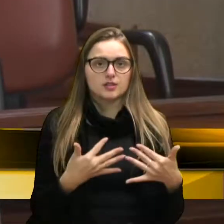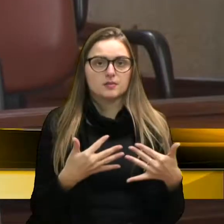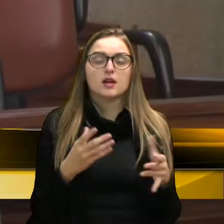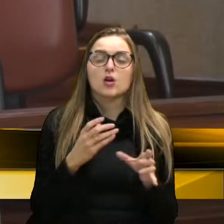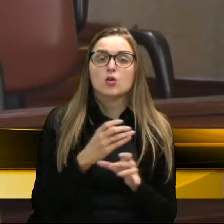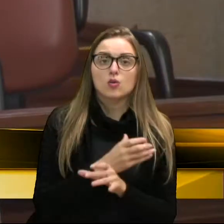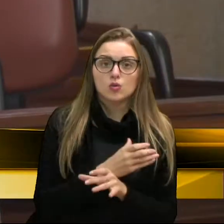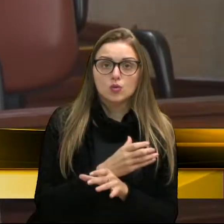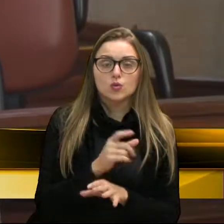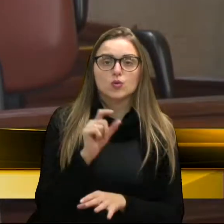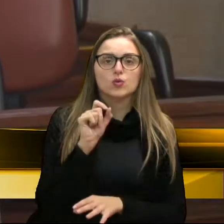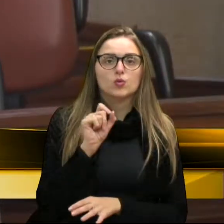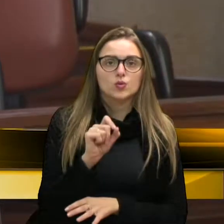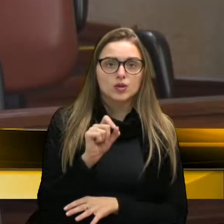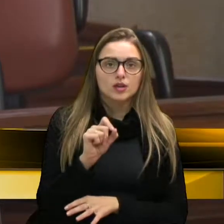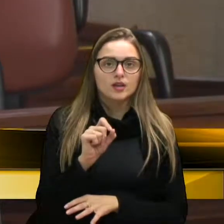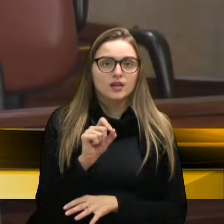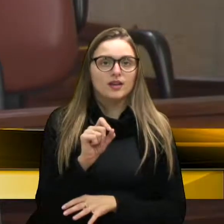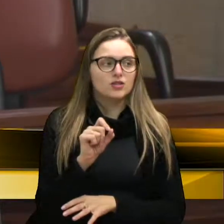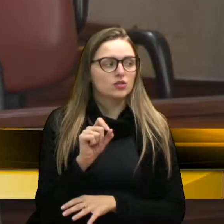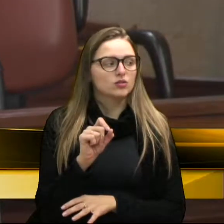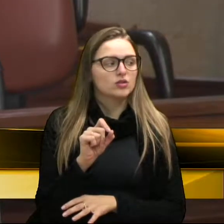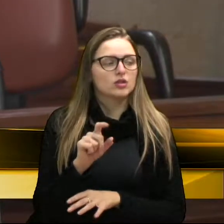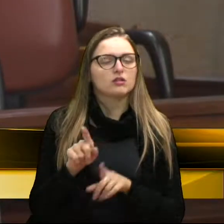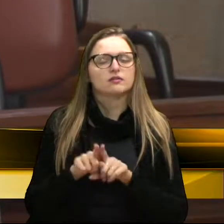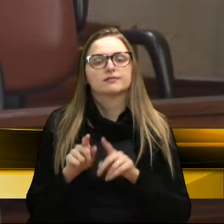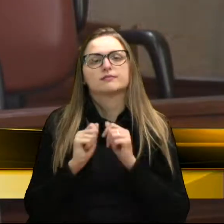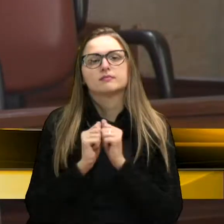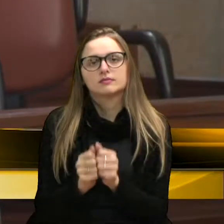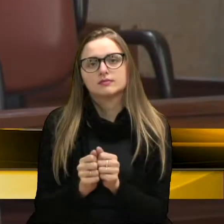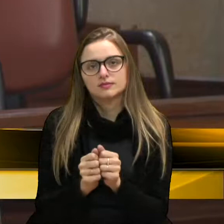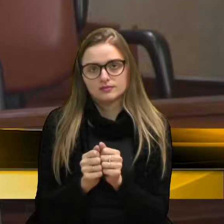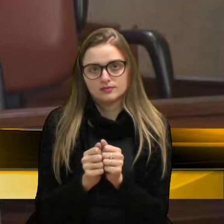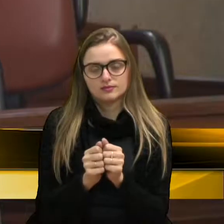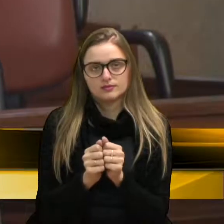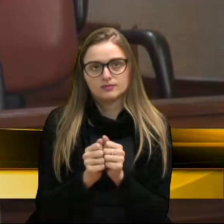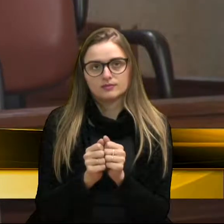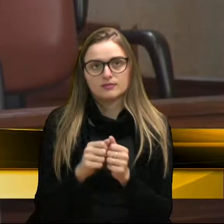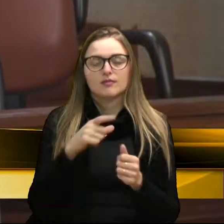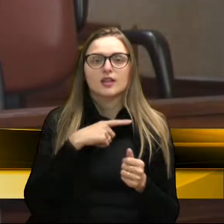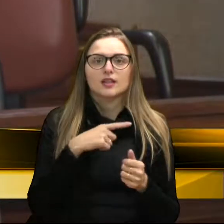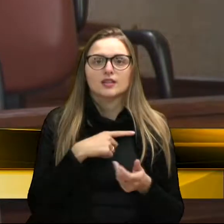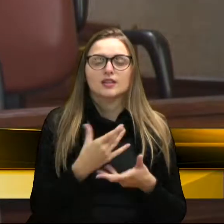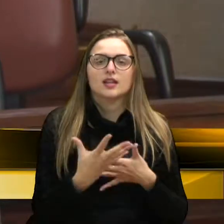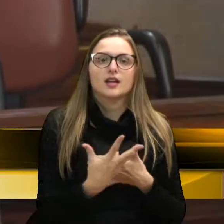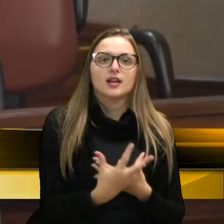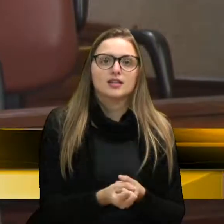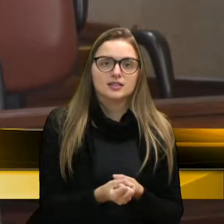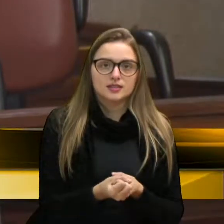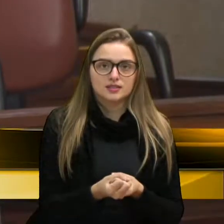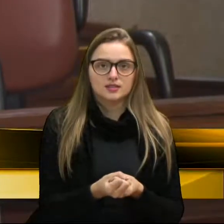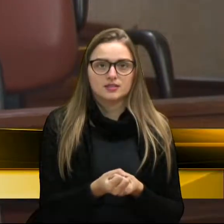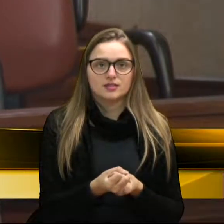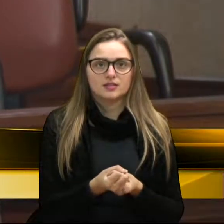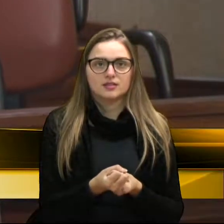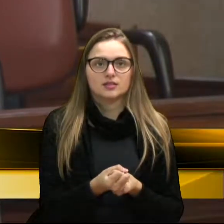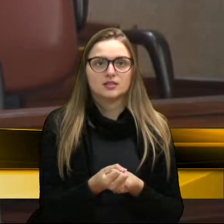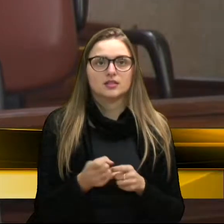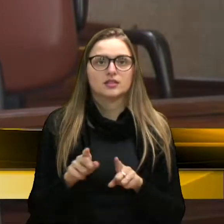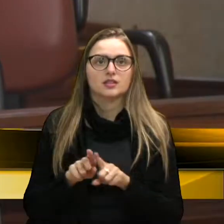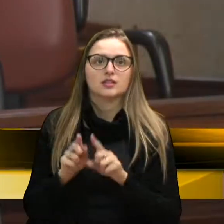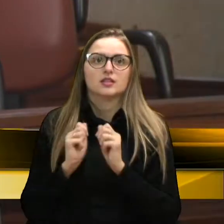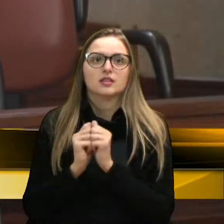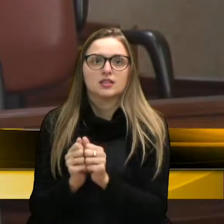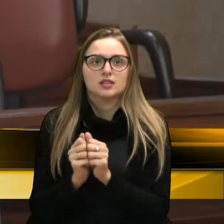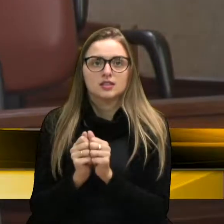que, abre aspas, aspecto material, afronta aos princípios da legalidade, da